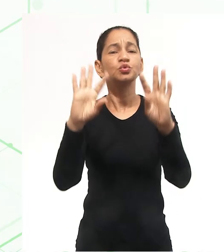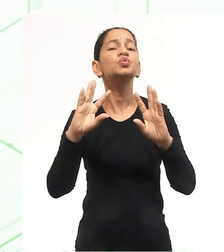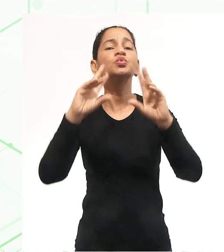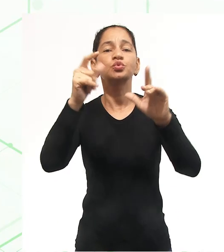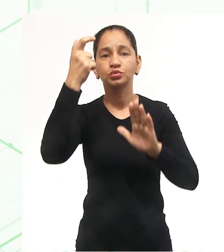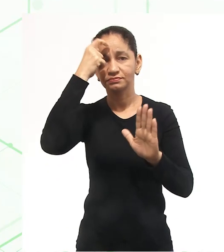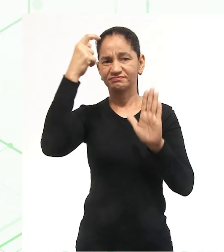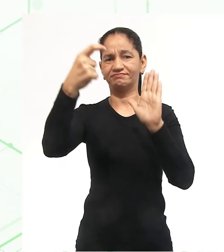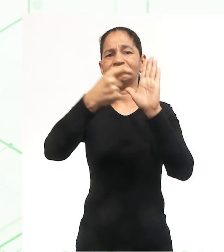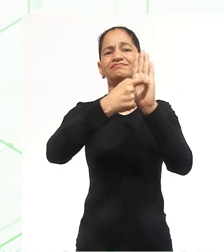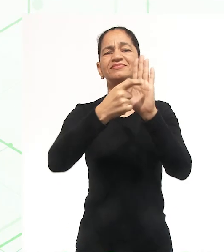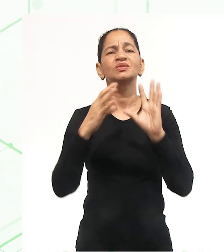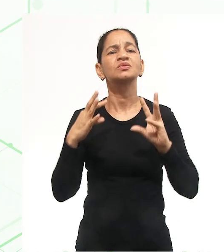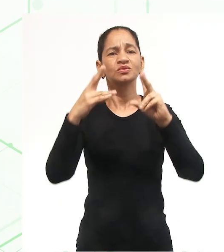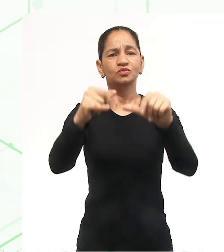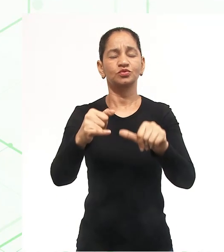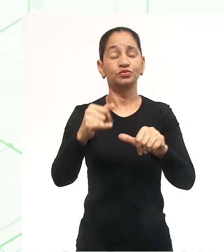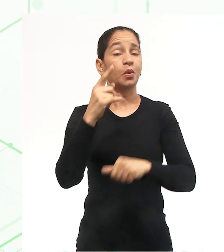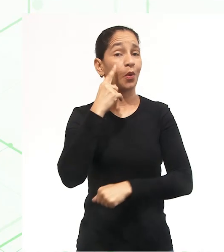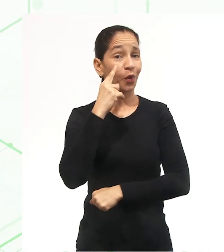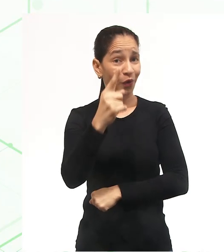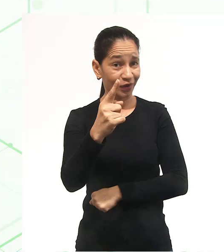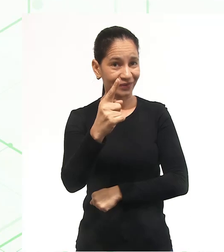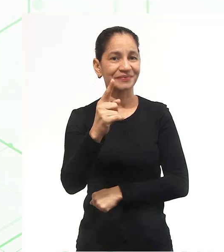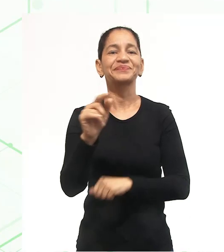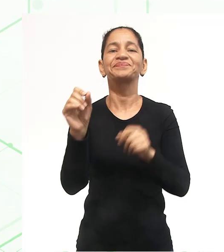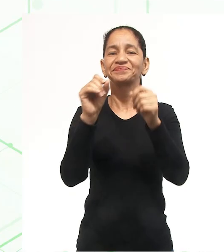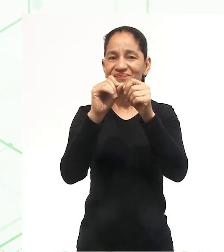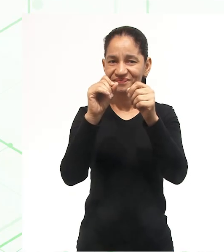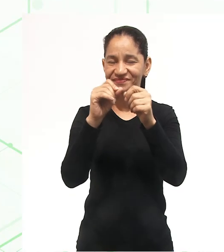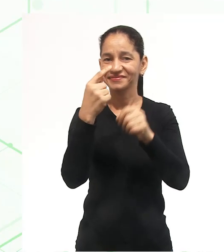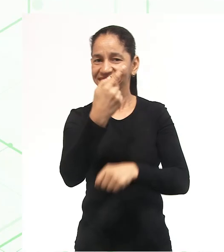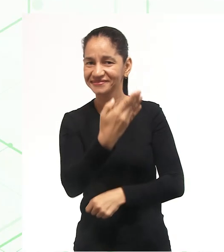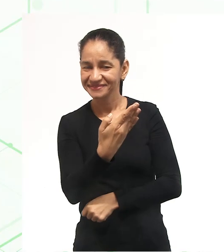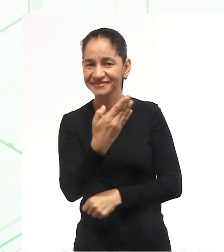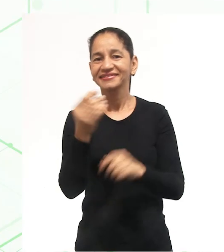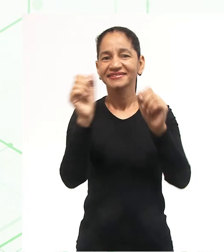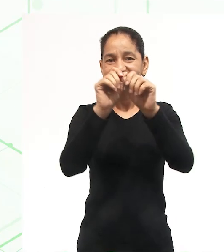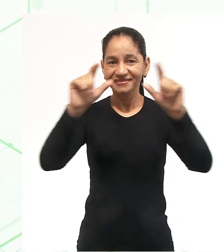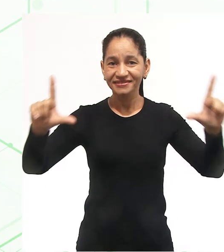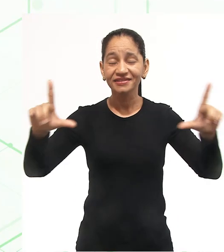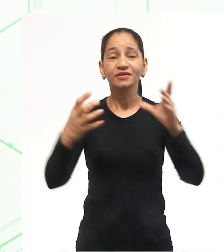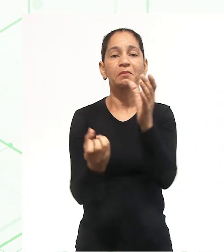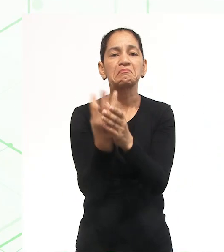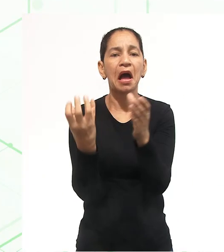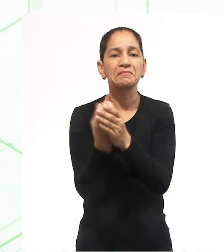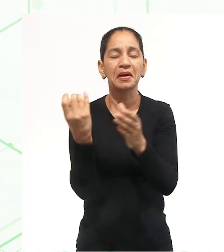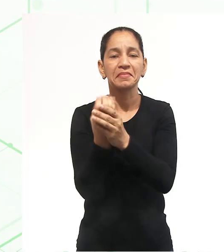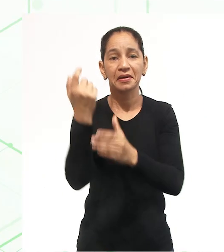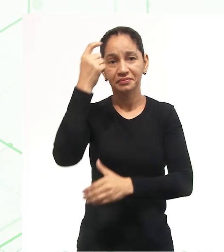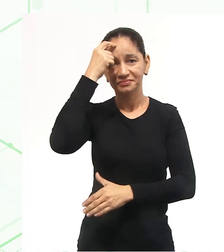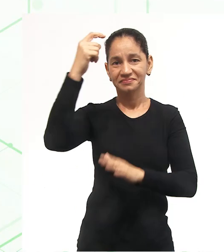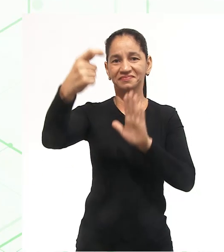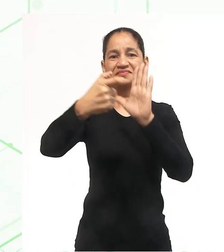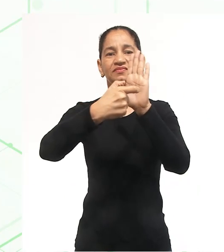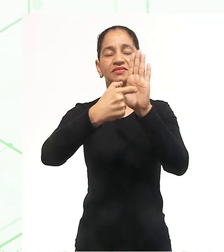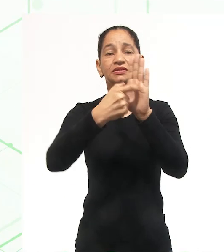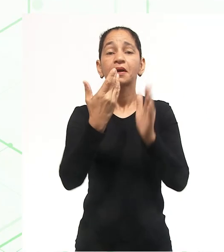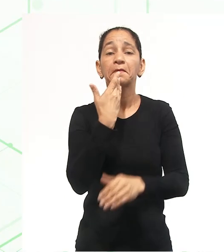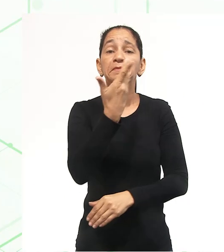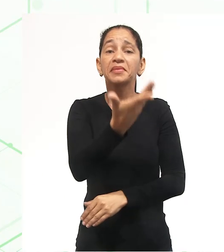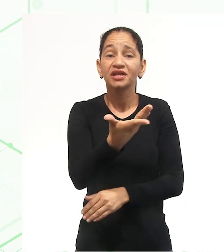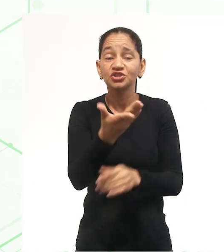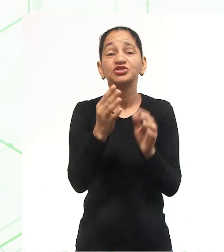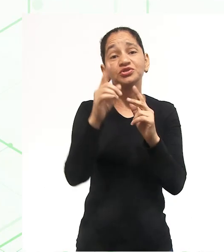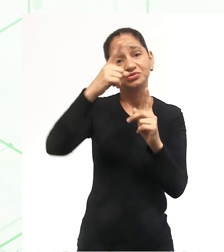né? E aí todas as imagens desse post que vocês puderam acompanhar até o momento foram geradas por IA. E a gente pediu no estilo